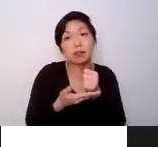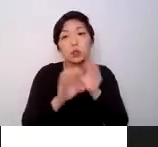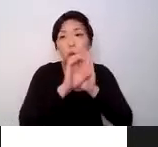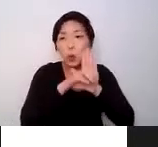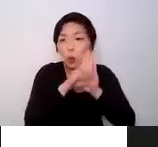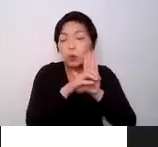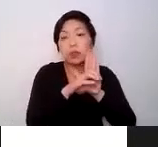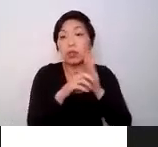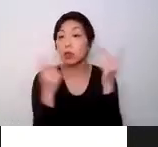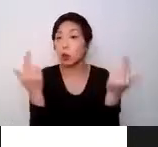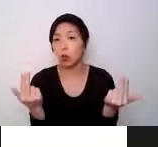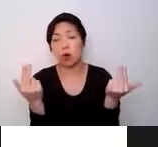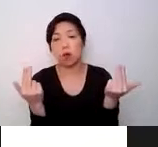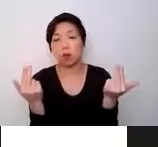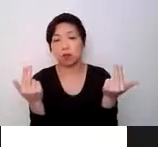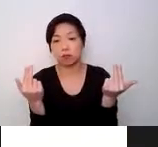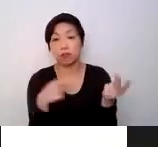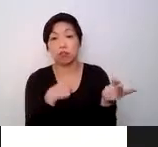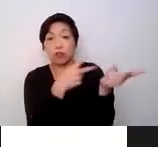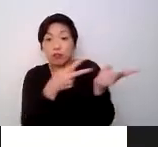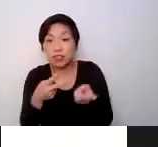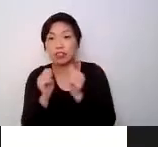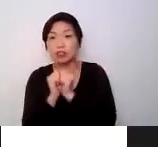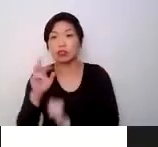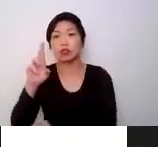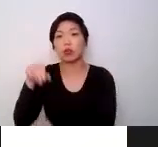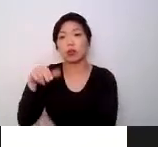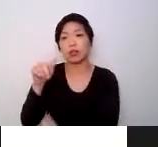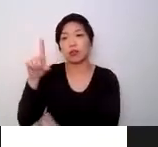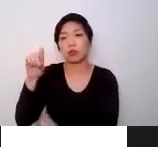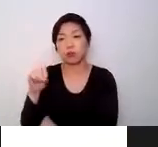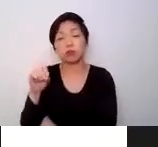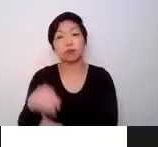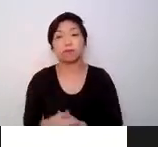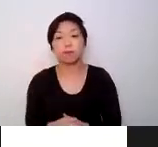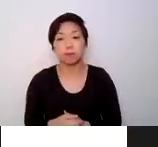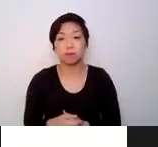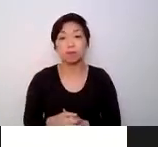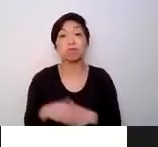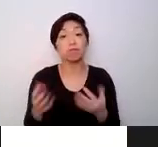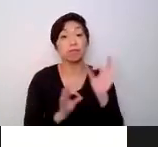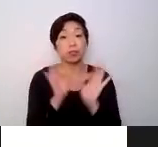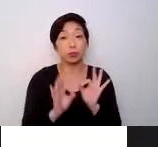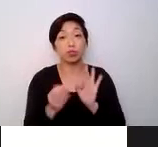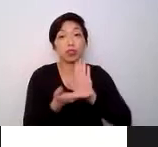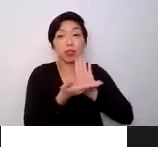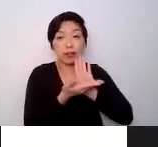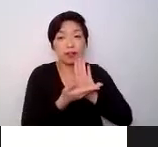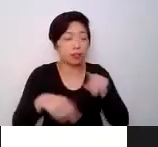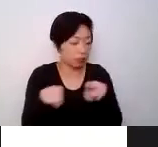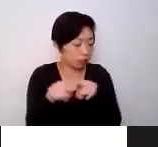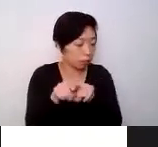objeto construído que eu fui visitar com o Ronaldo e o projeto da Lina assim como todos os desenhos da